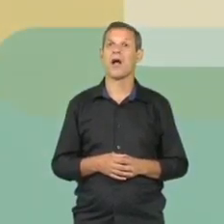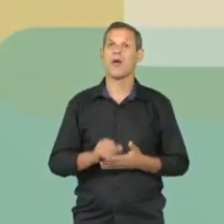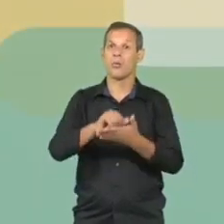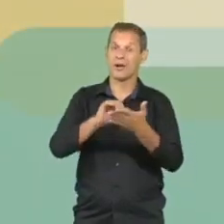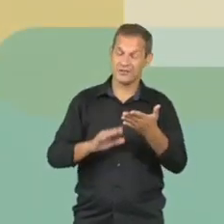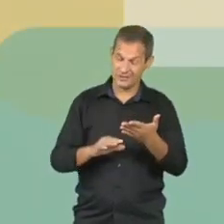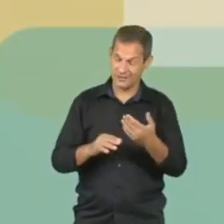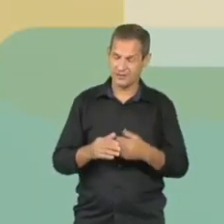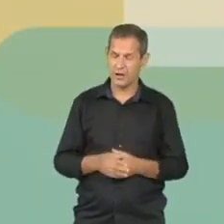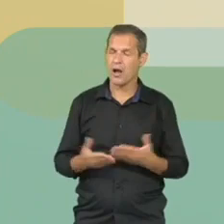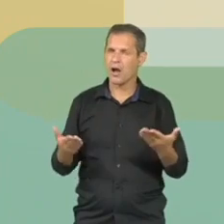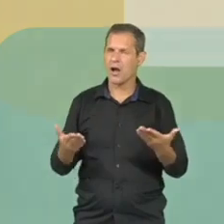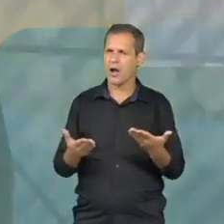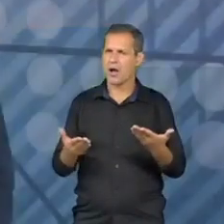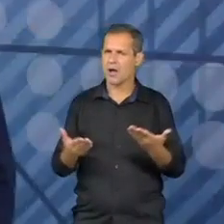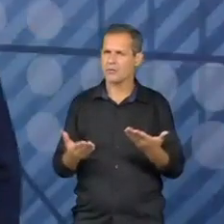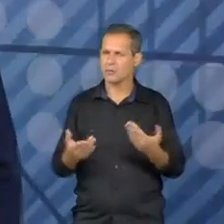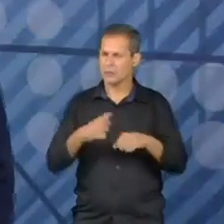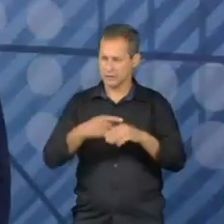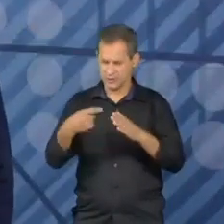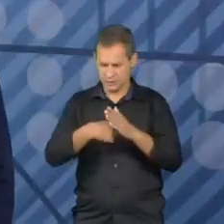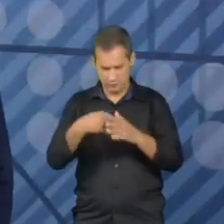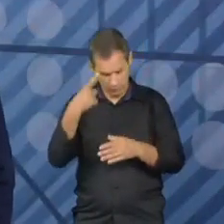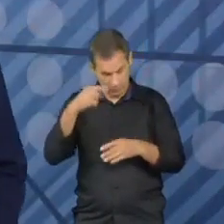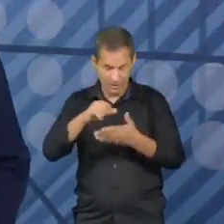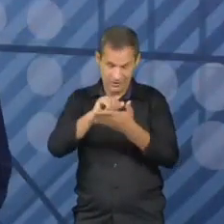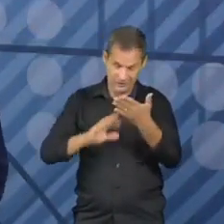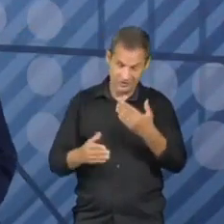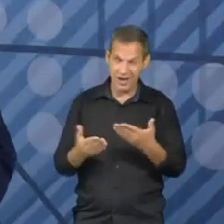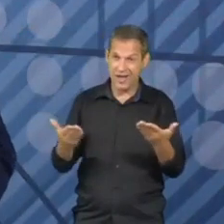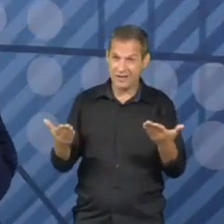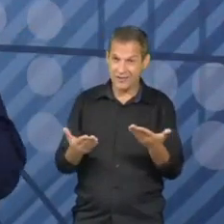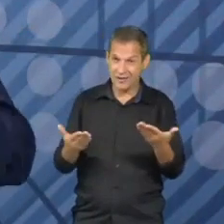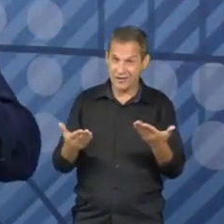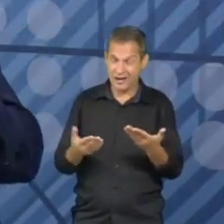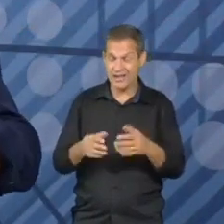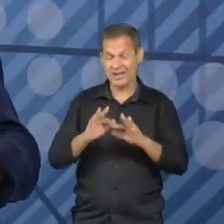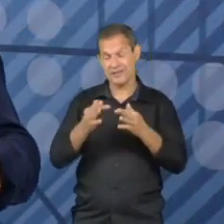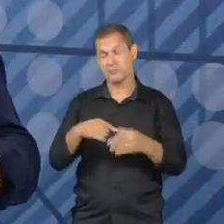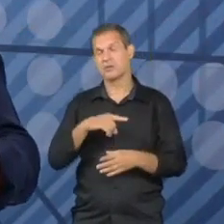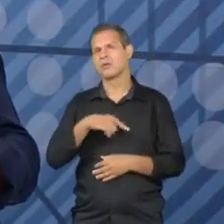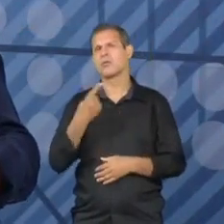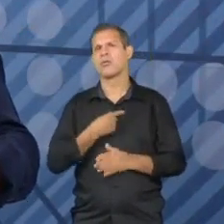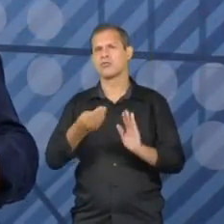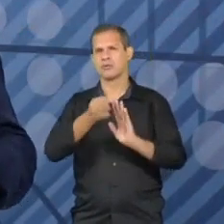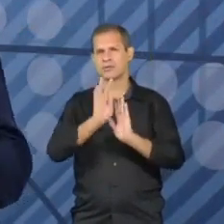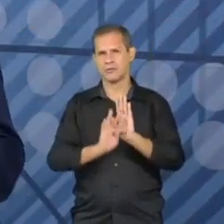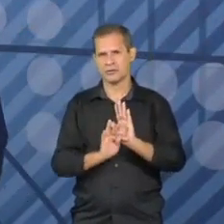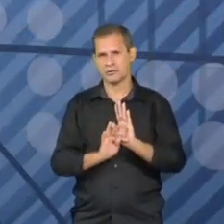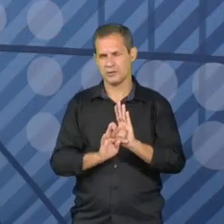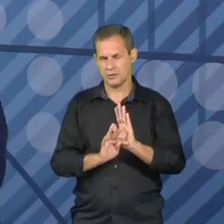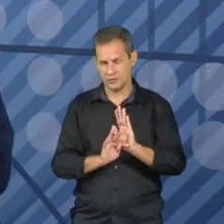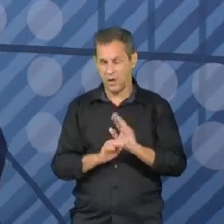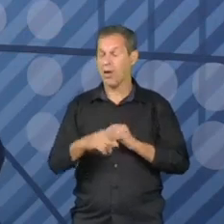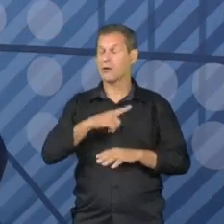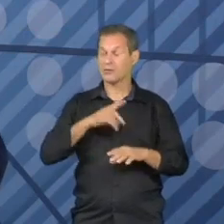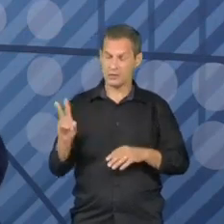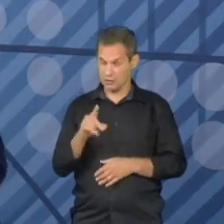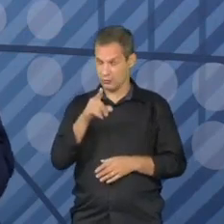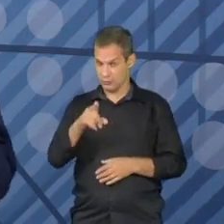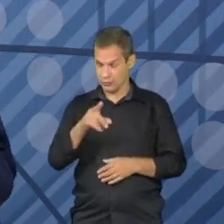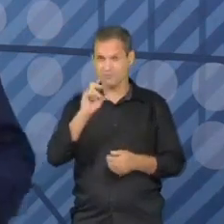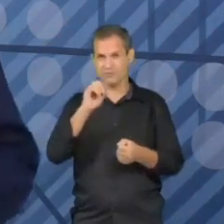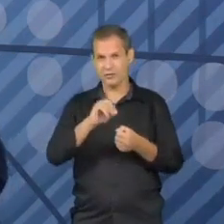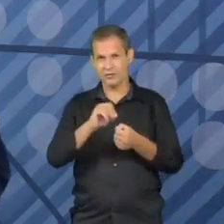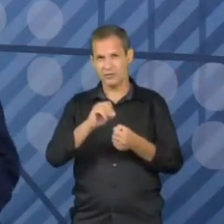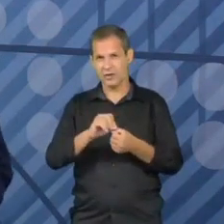exercício, nosso momento de interação. O exercício da interação é bem simples. A gente traz o enunciado aqui, já tem um valor aí para você